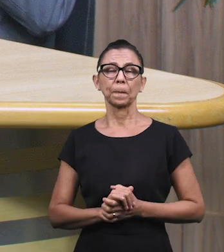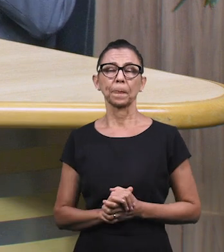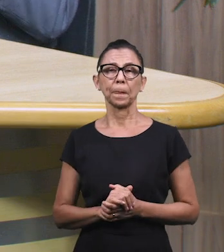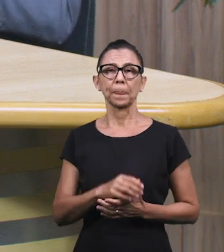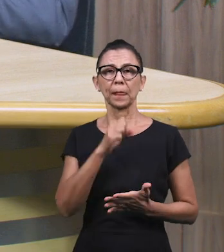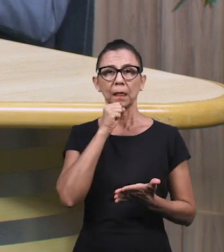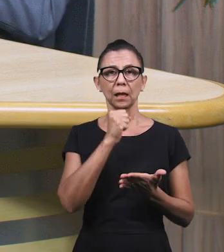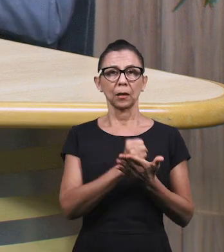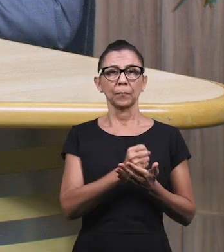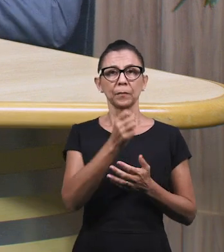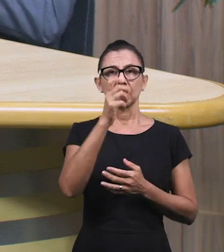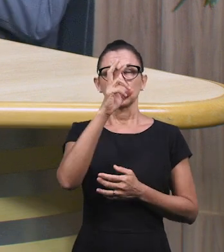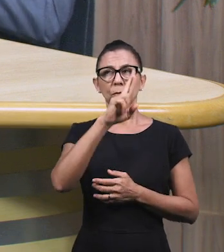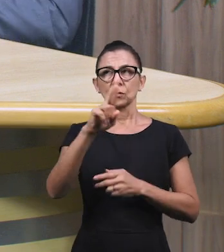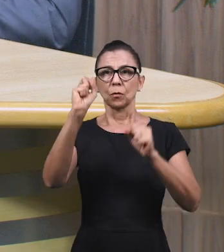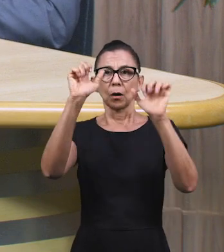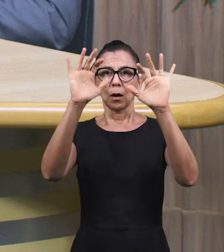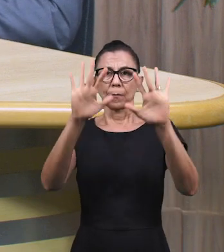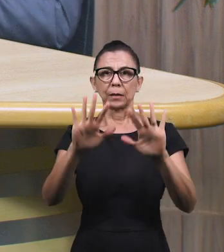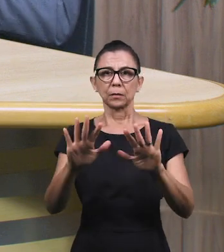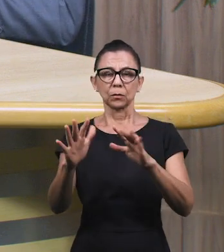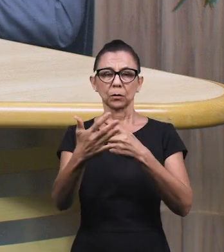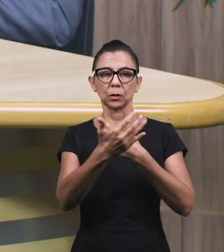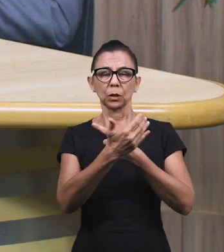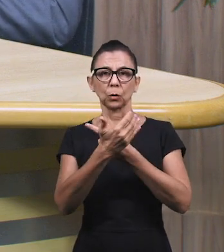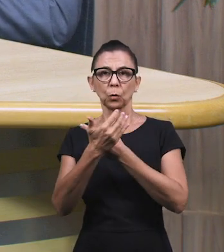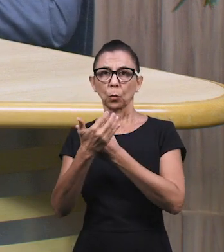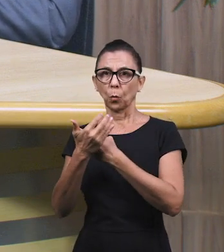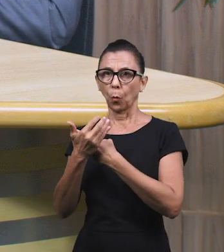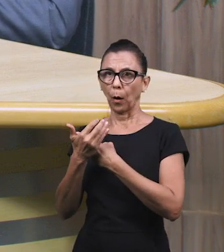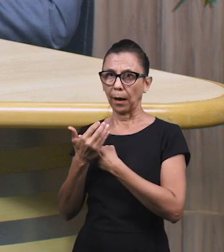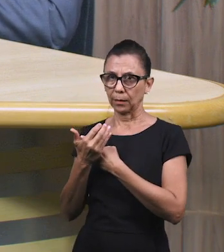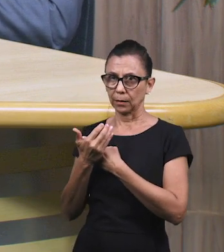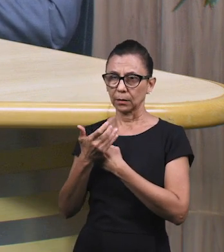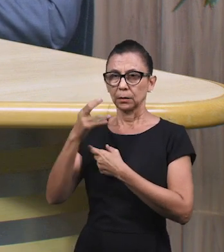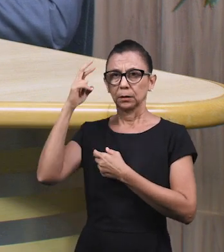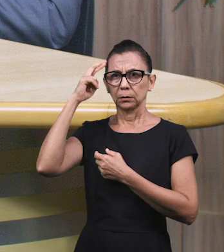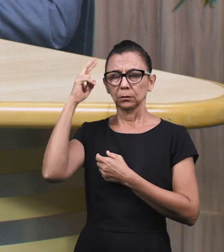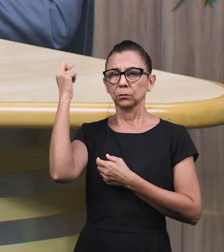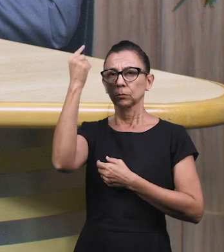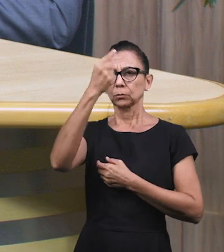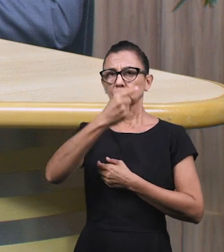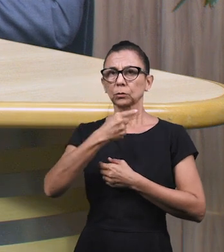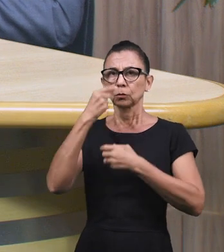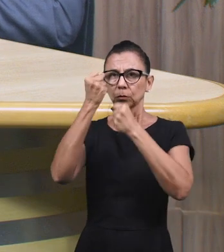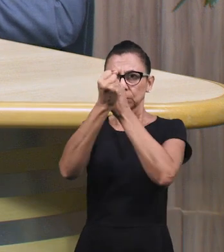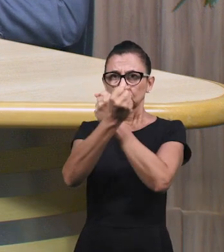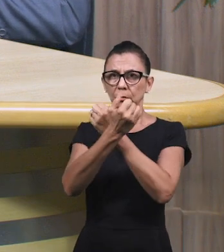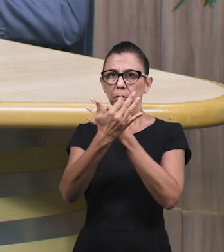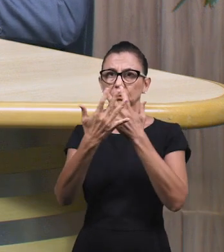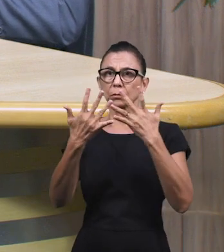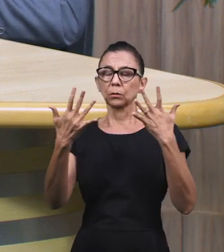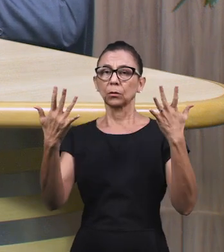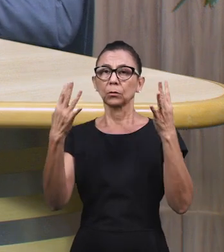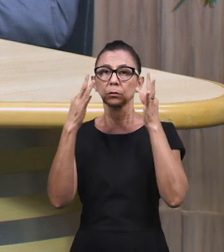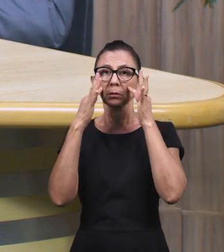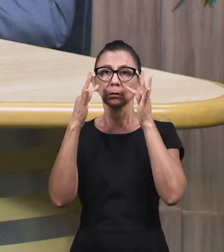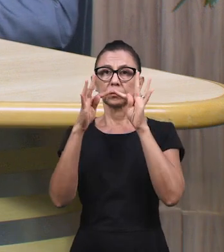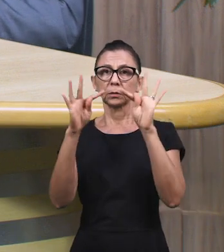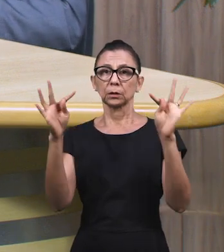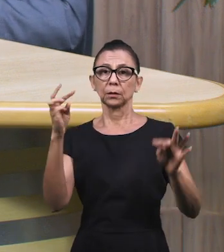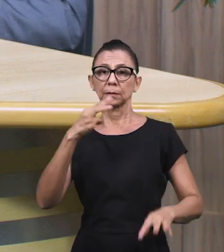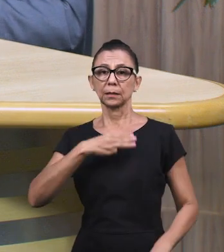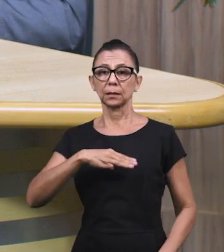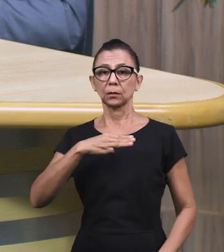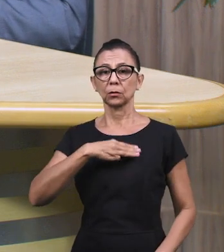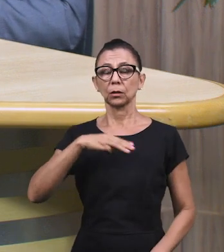seguinte: o Senhor te abençoe e te guarde. O Senhor faça resplandecer o seu rosto sobre ti e tenha misericórdia